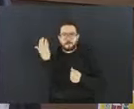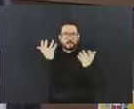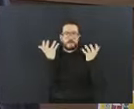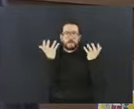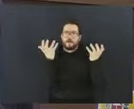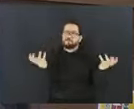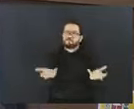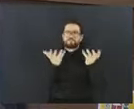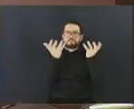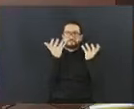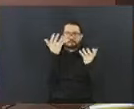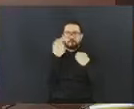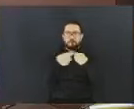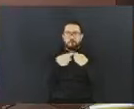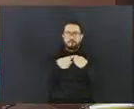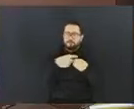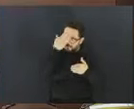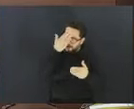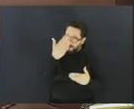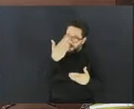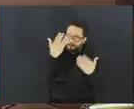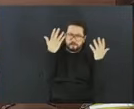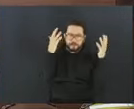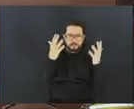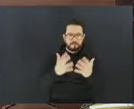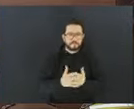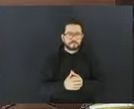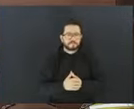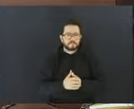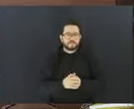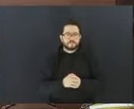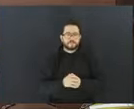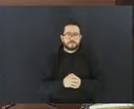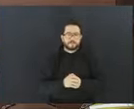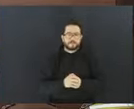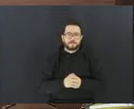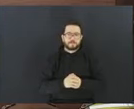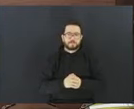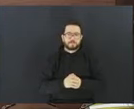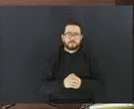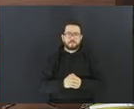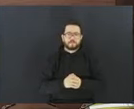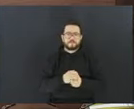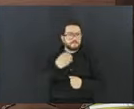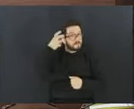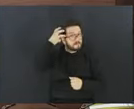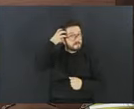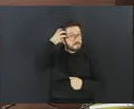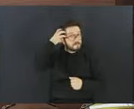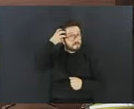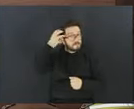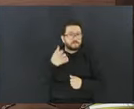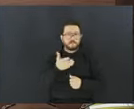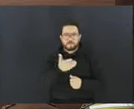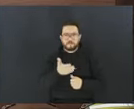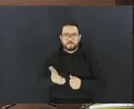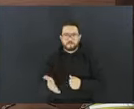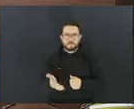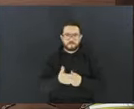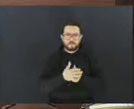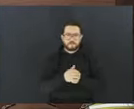obrigado, parabéns. Obrigado, vereador Sabino. Próximo vereador Dalton Borba, na sequência, vereador Serginho do Posto. Obrigado,